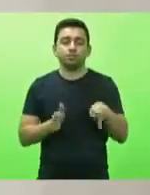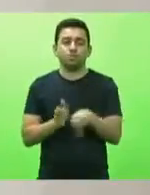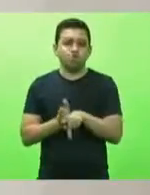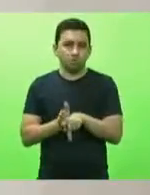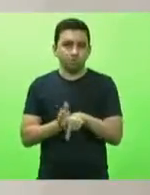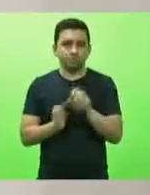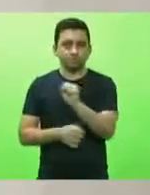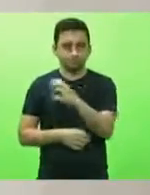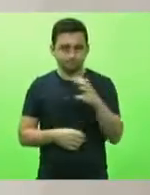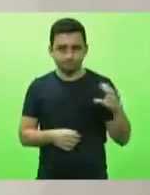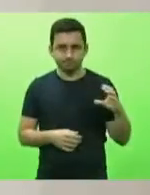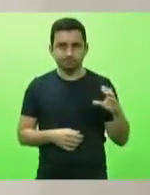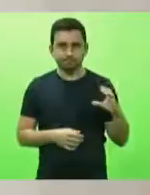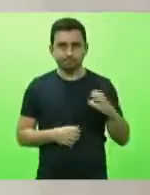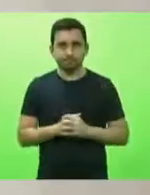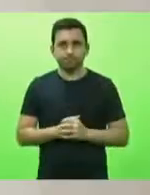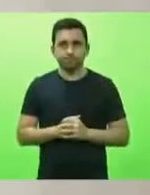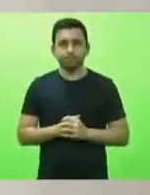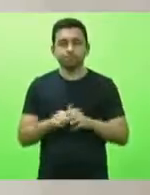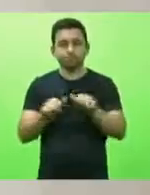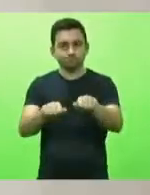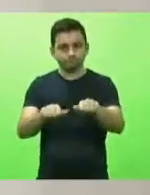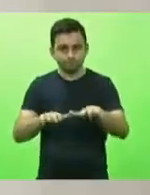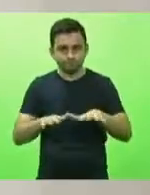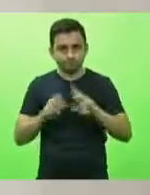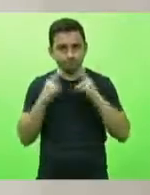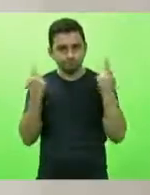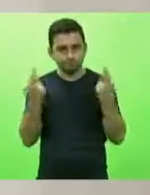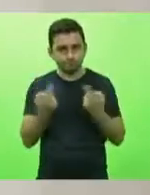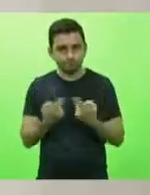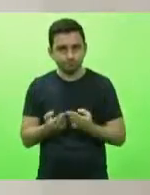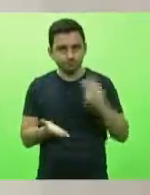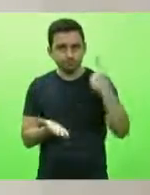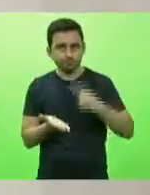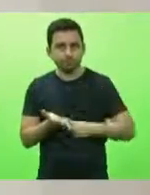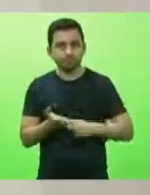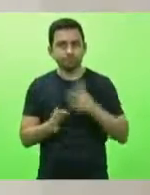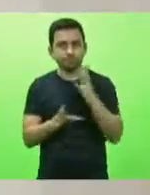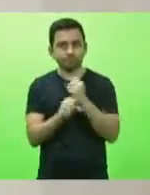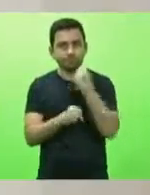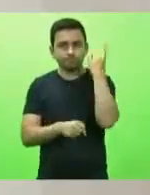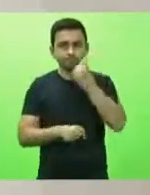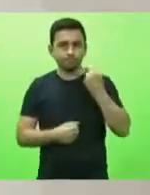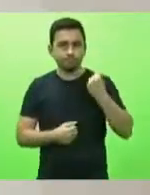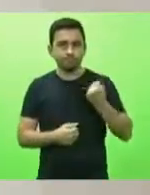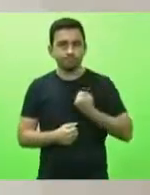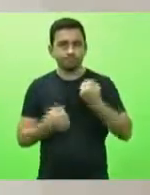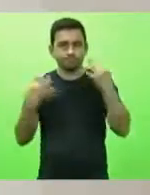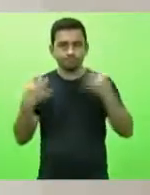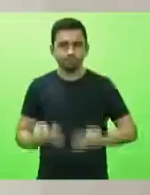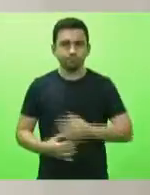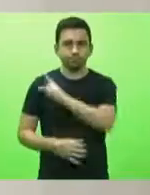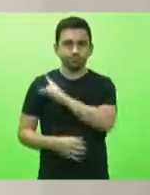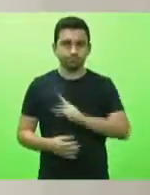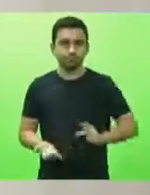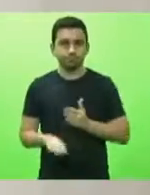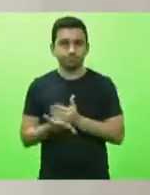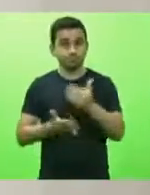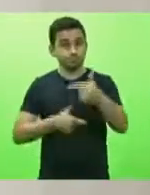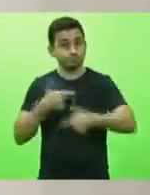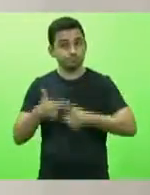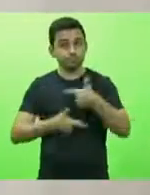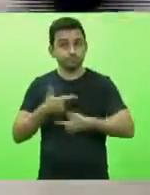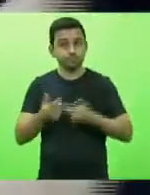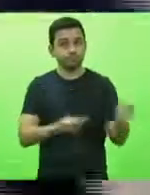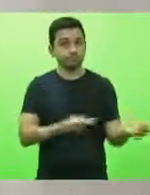reuniu-se a Assembleia Legislativa em sessão ordinária. Havendo quórum regimental, o senhor presidente declarou abertos os trabalhos e